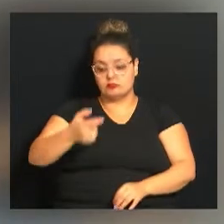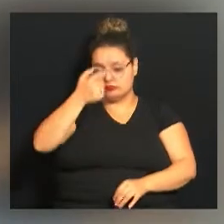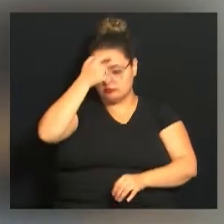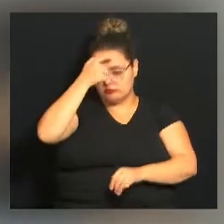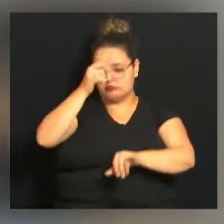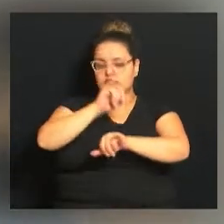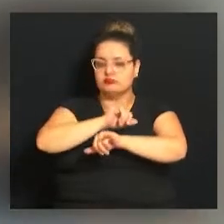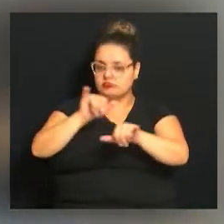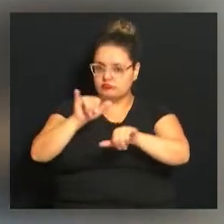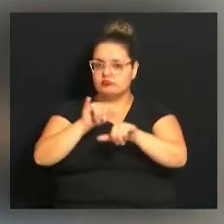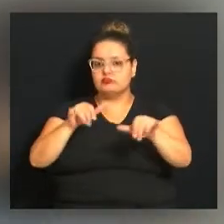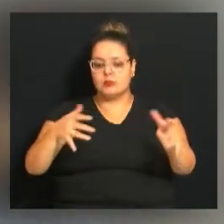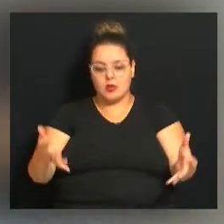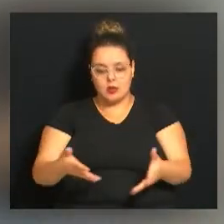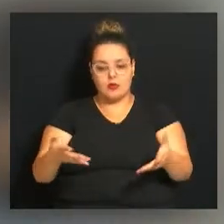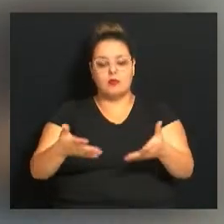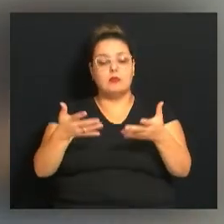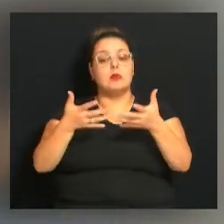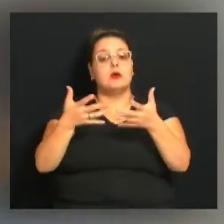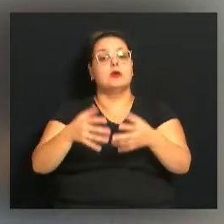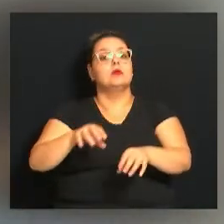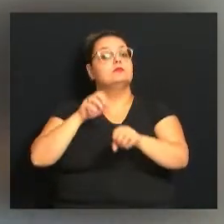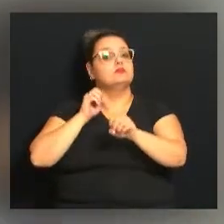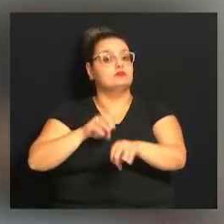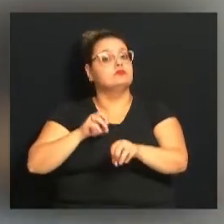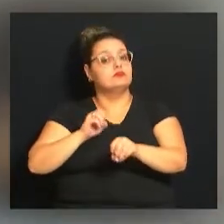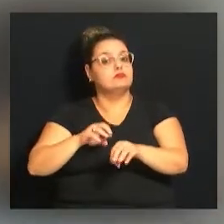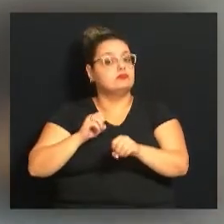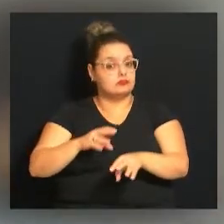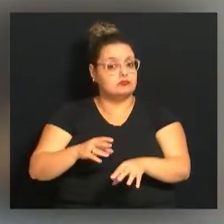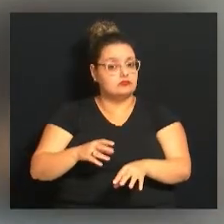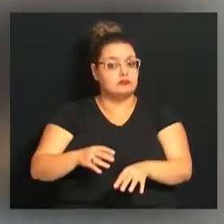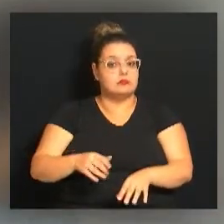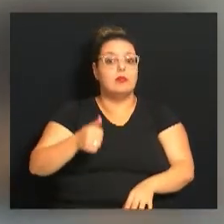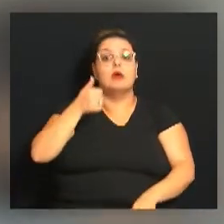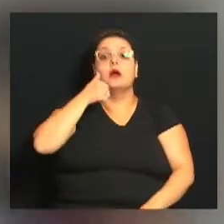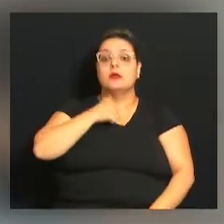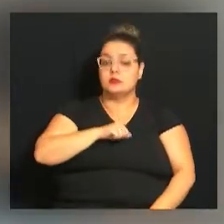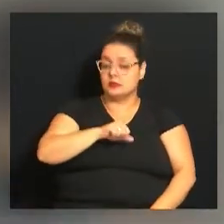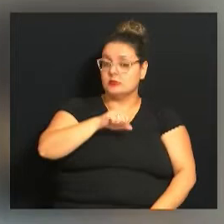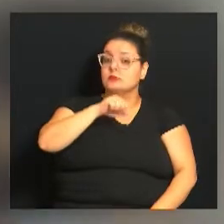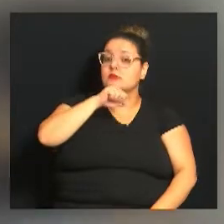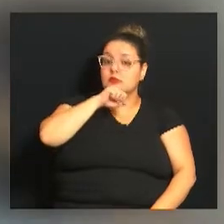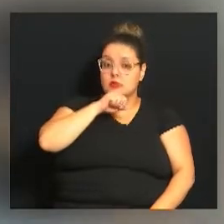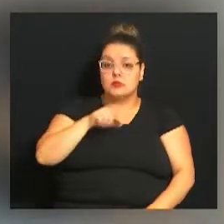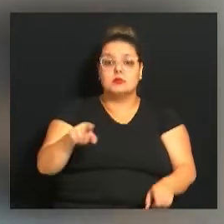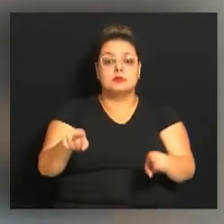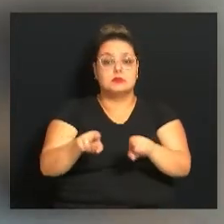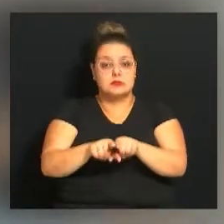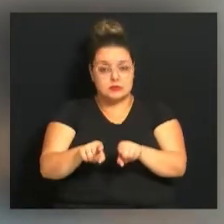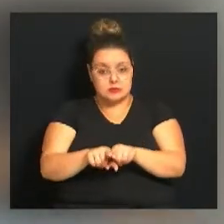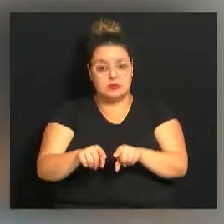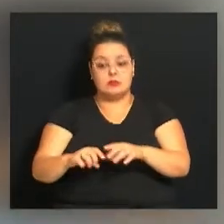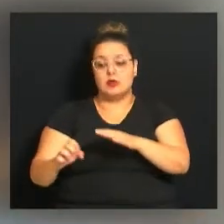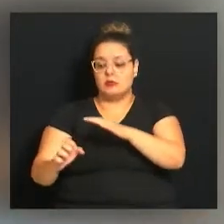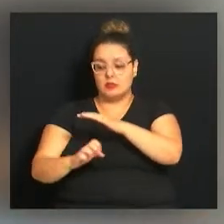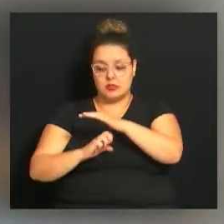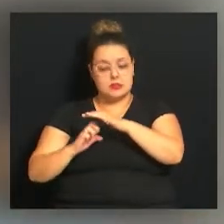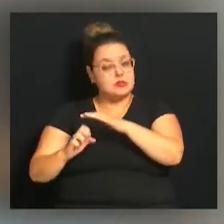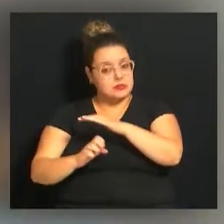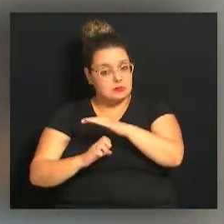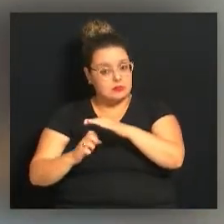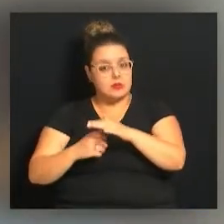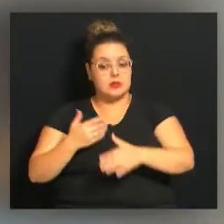haja campanhas educativas aí, tanto para as mães quanto para as empresas, para o